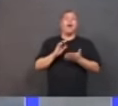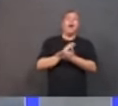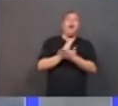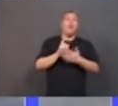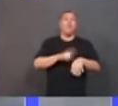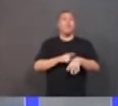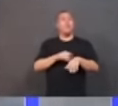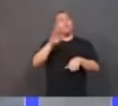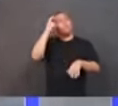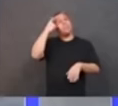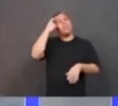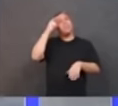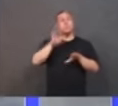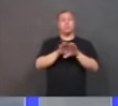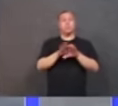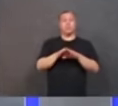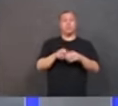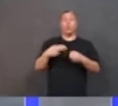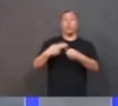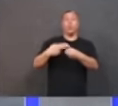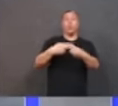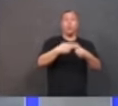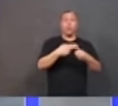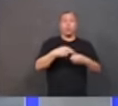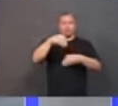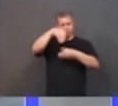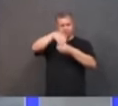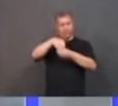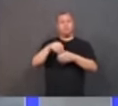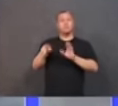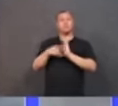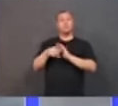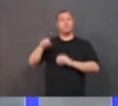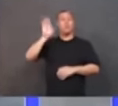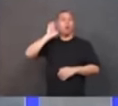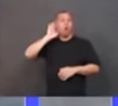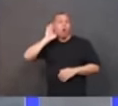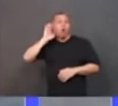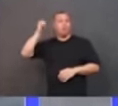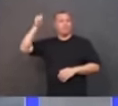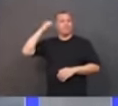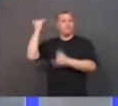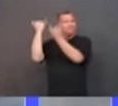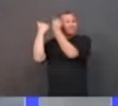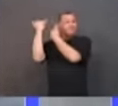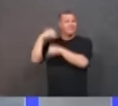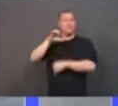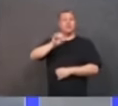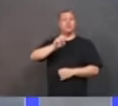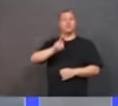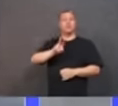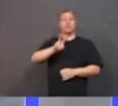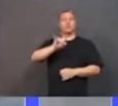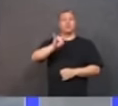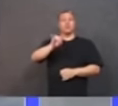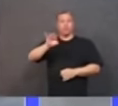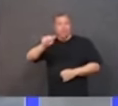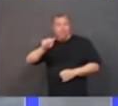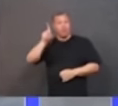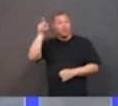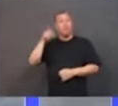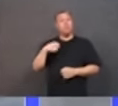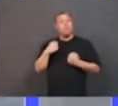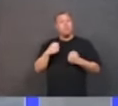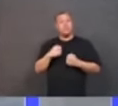criado, núcleos e dentro da própria ouvidoria, estruturas de atendimento e de enfrentamento